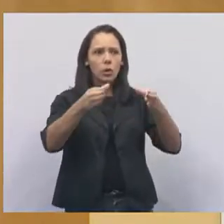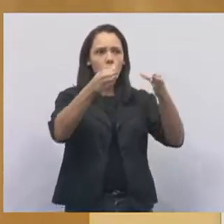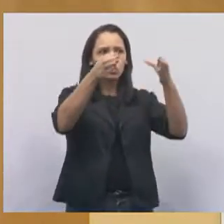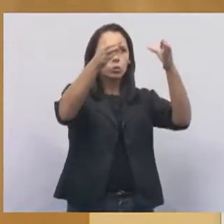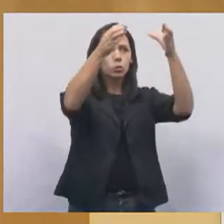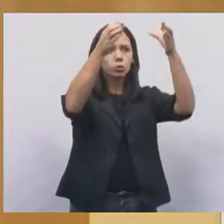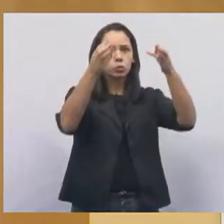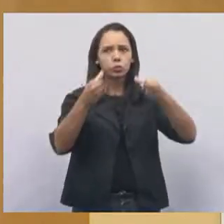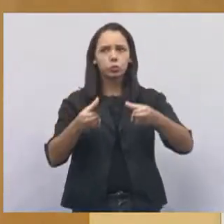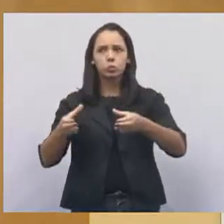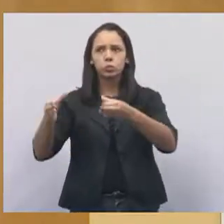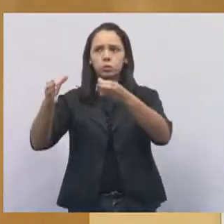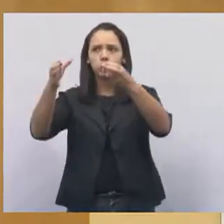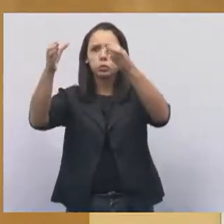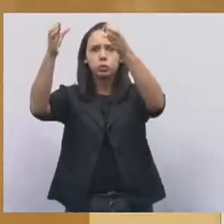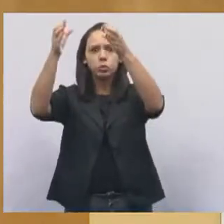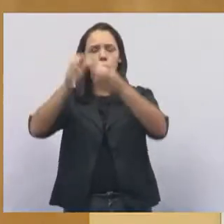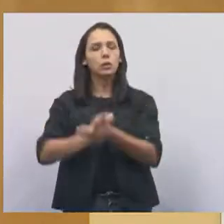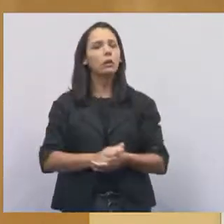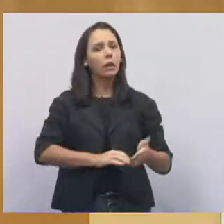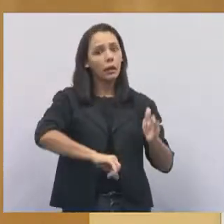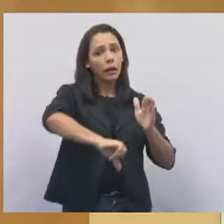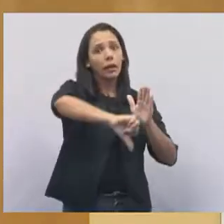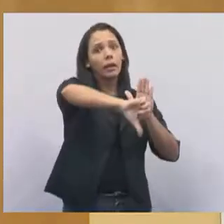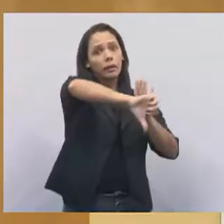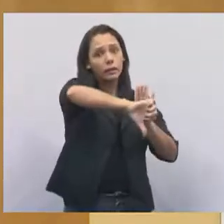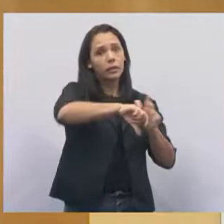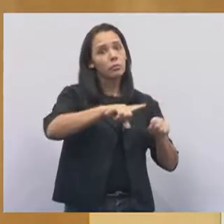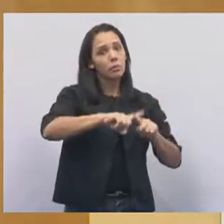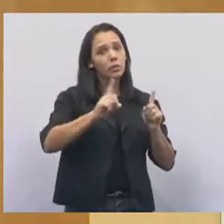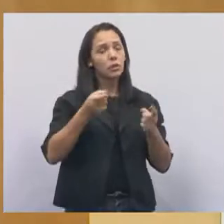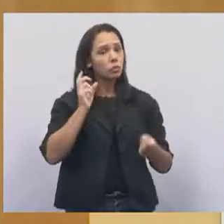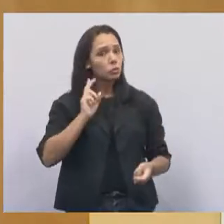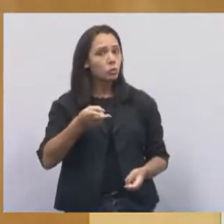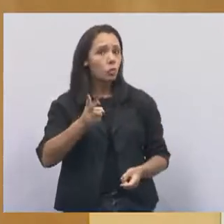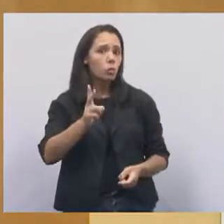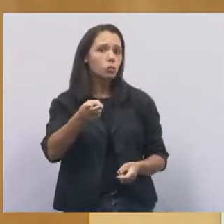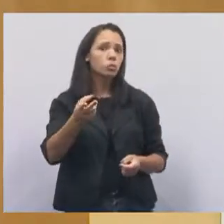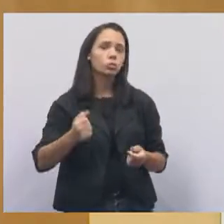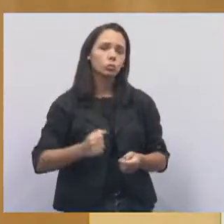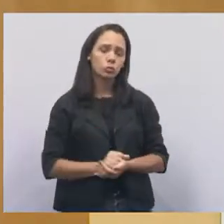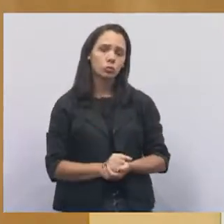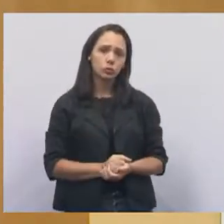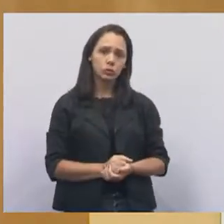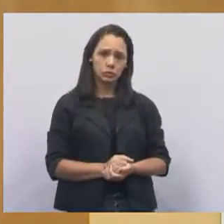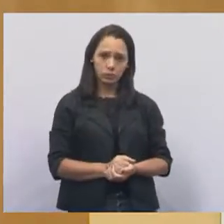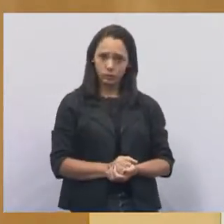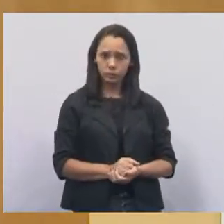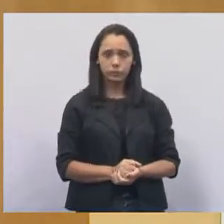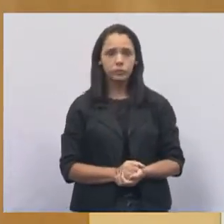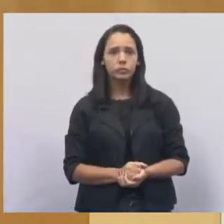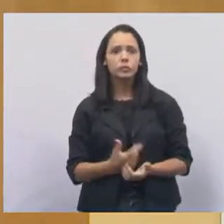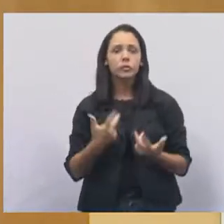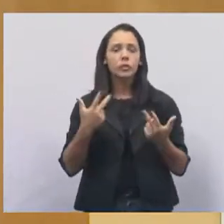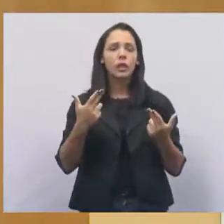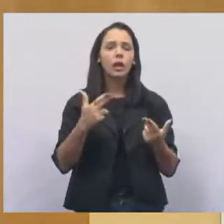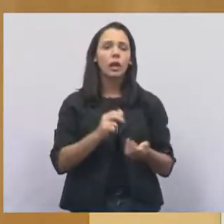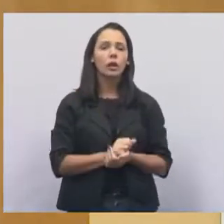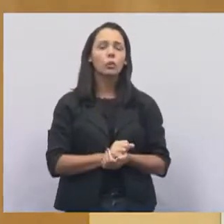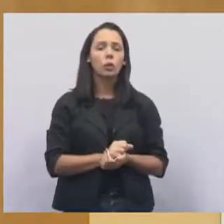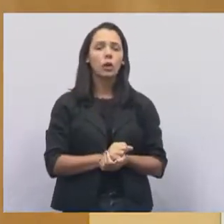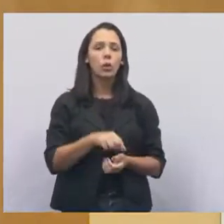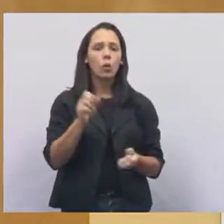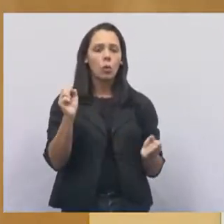as pessoas continuam soltando balão é só tão fogos ainda né diminuiu mas nós sabemos que os fogos de artifício também estão